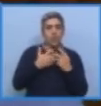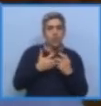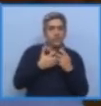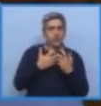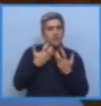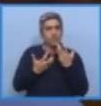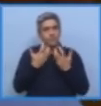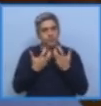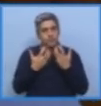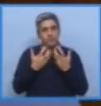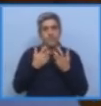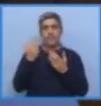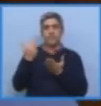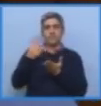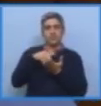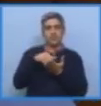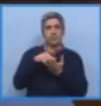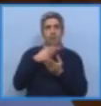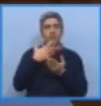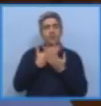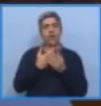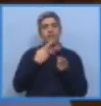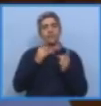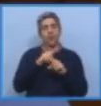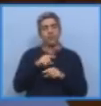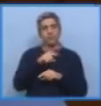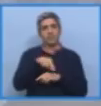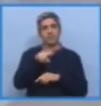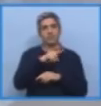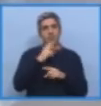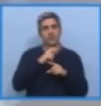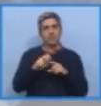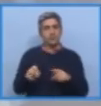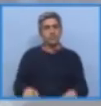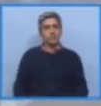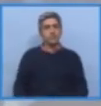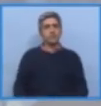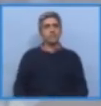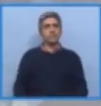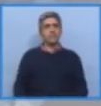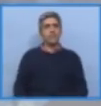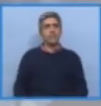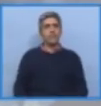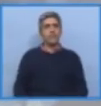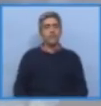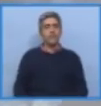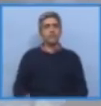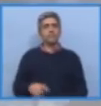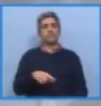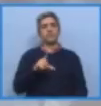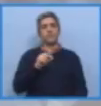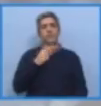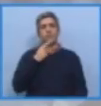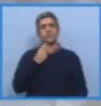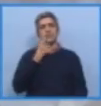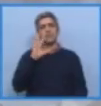duvidosos, e esta presença renova-os nesta energia. Isto, de alguma forma, é tantas vezes